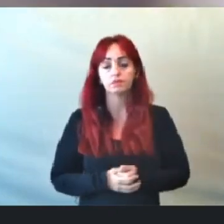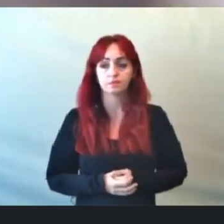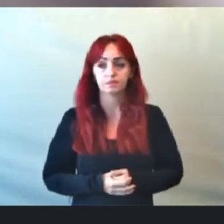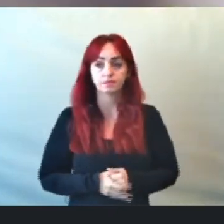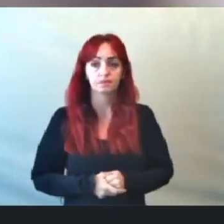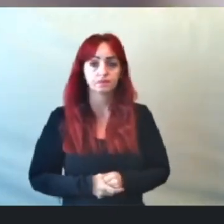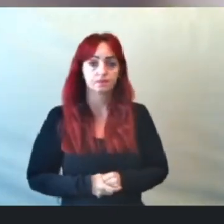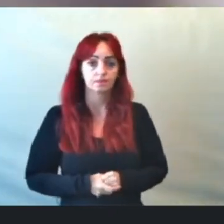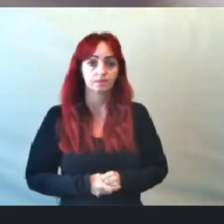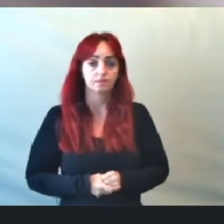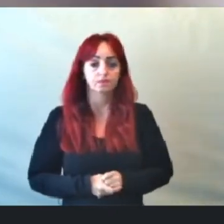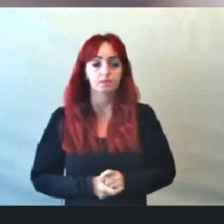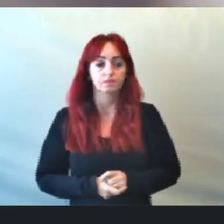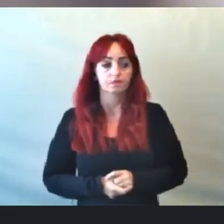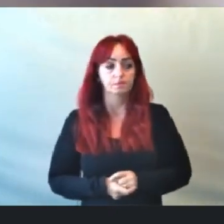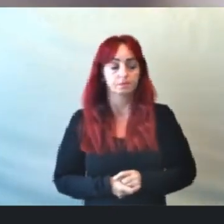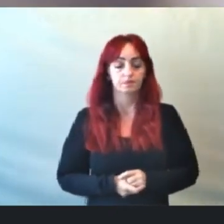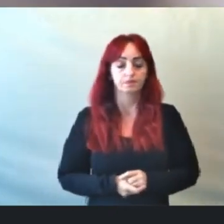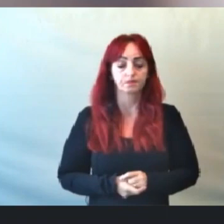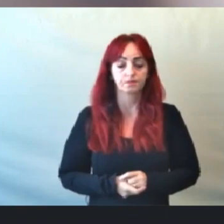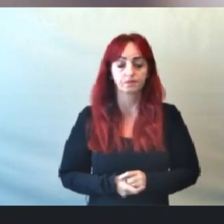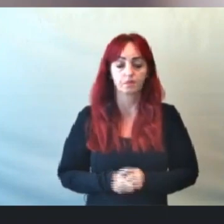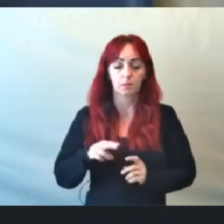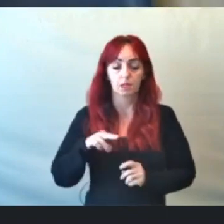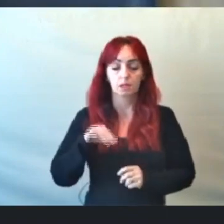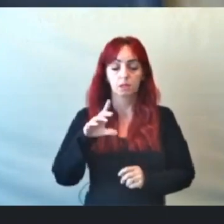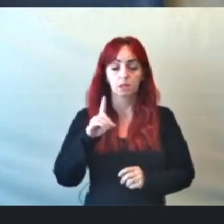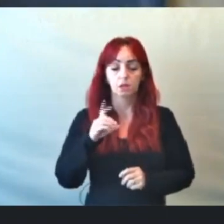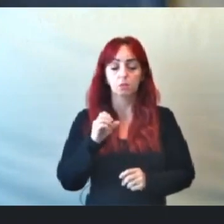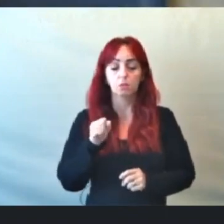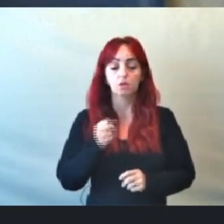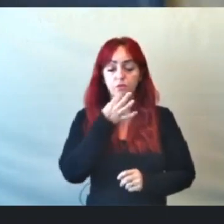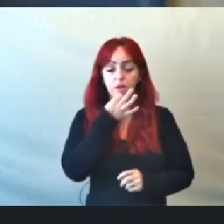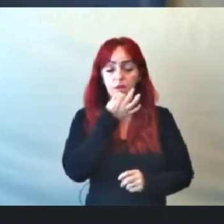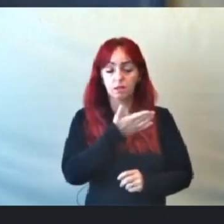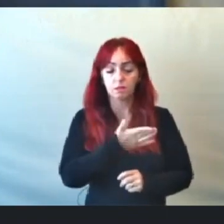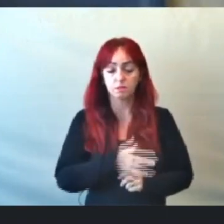Nilo, você levantou antes, pode falar.